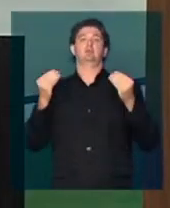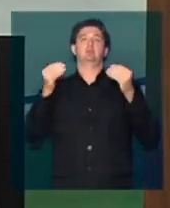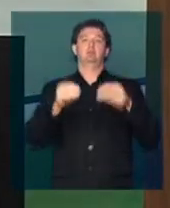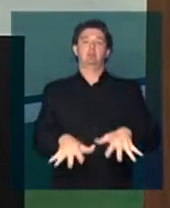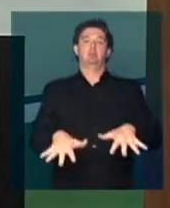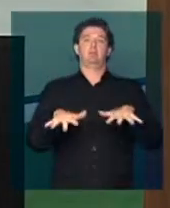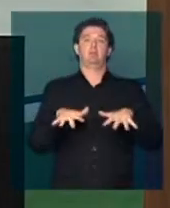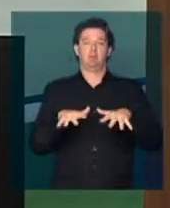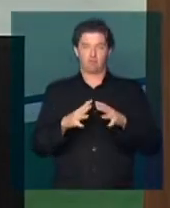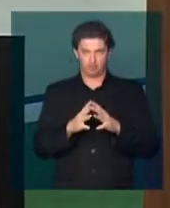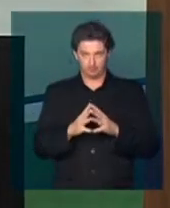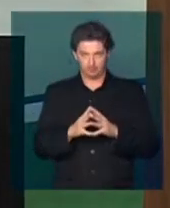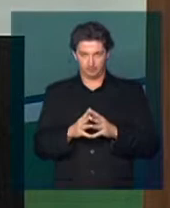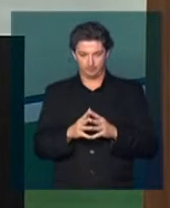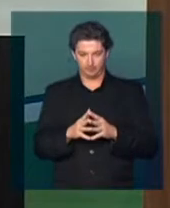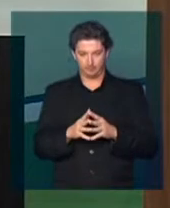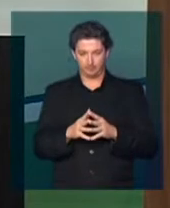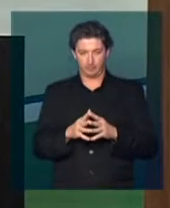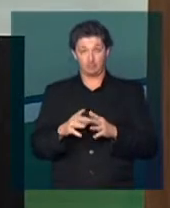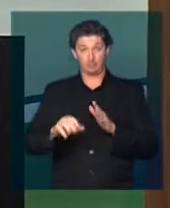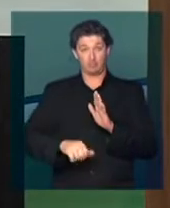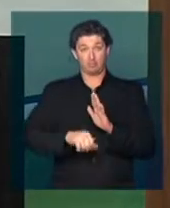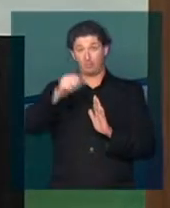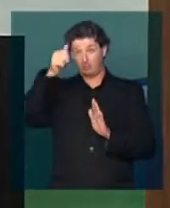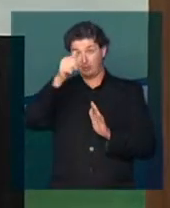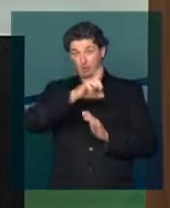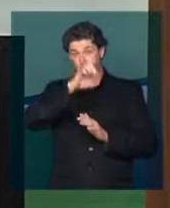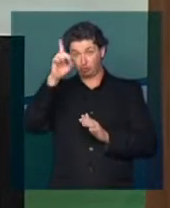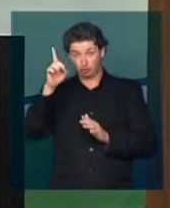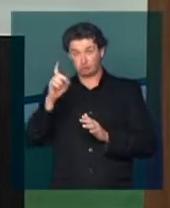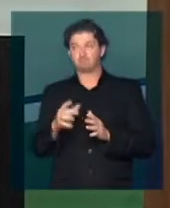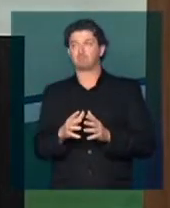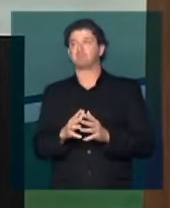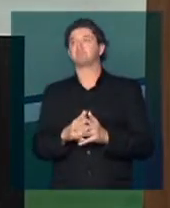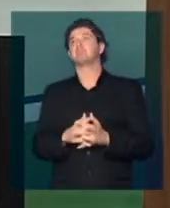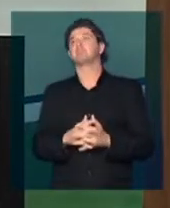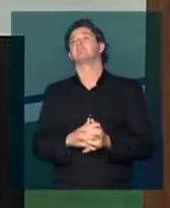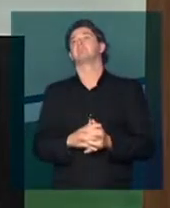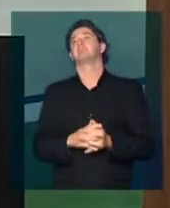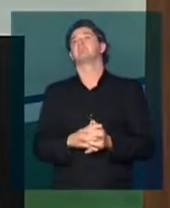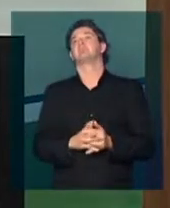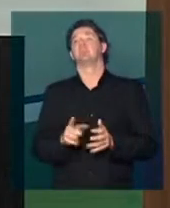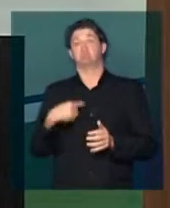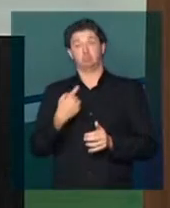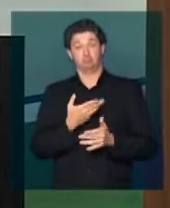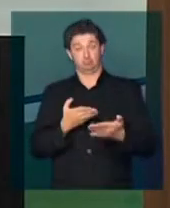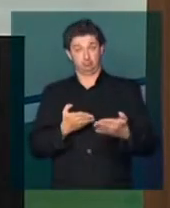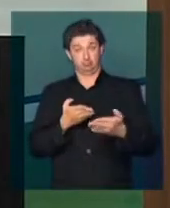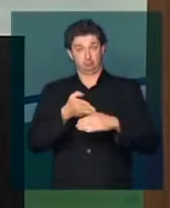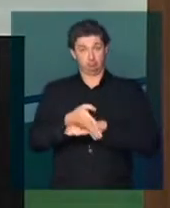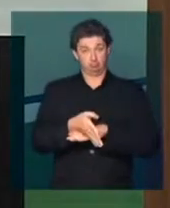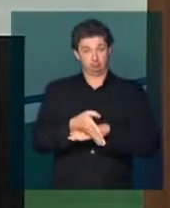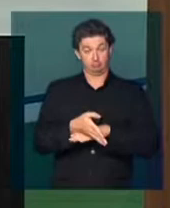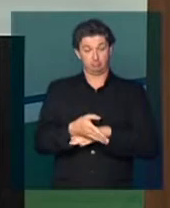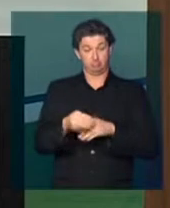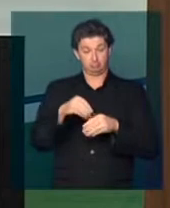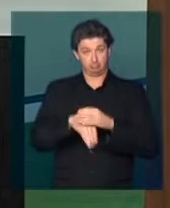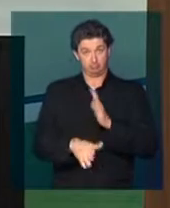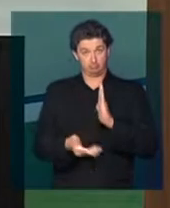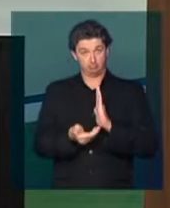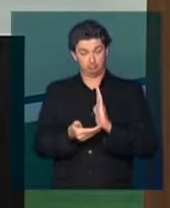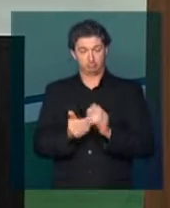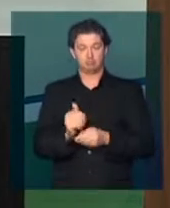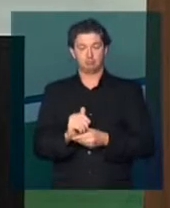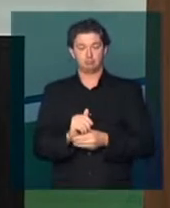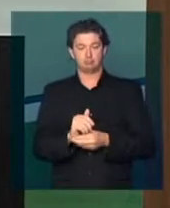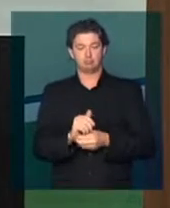é levada ao plenário. No primeiro dia, presidente Guilherme, que nós assumimos na Câmara,